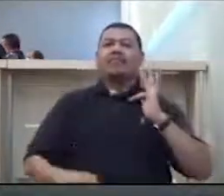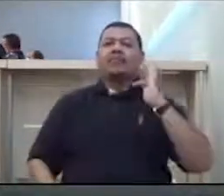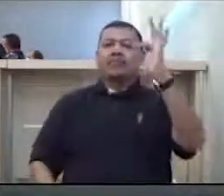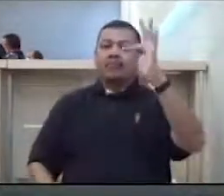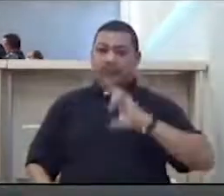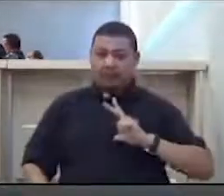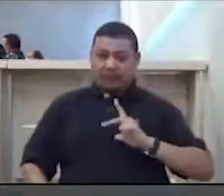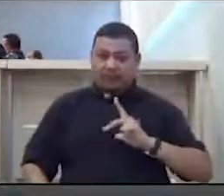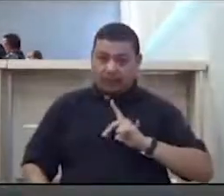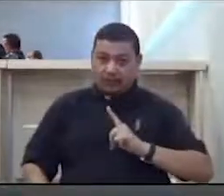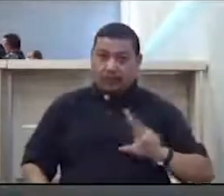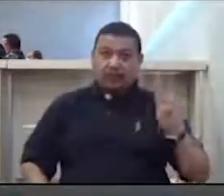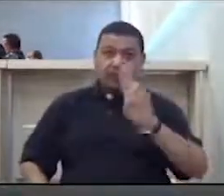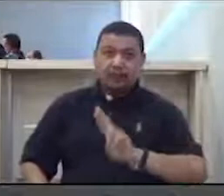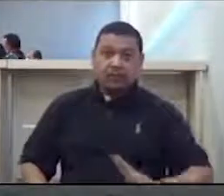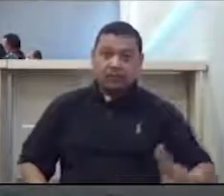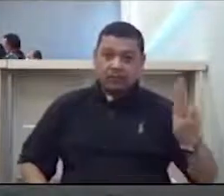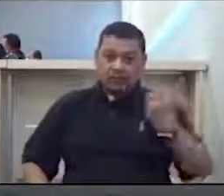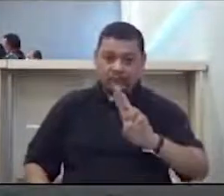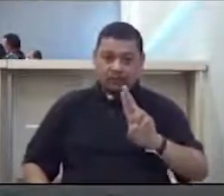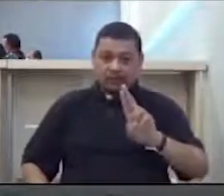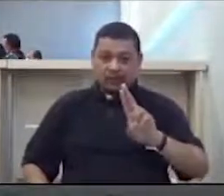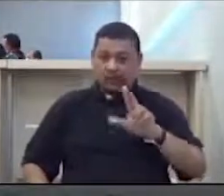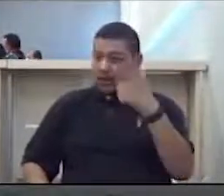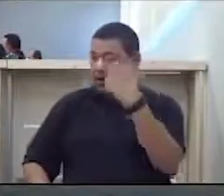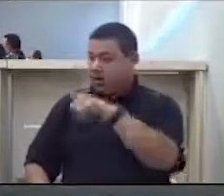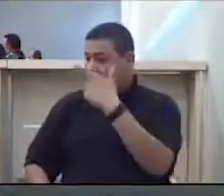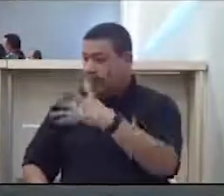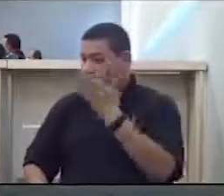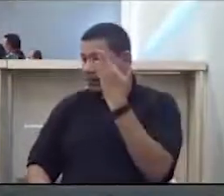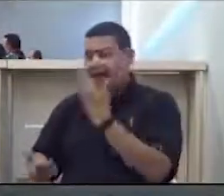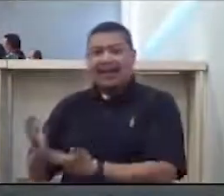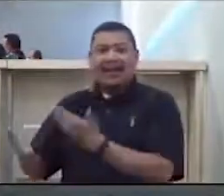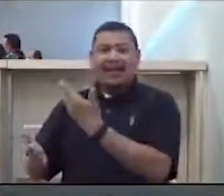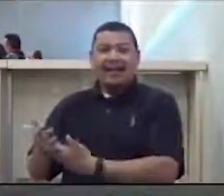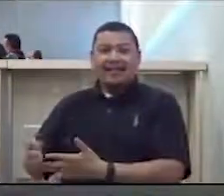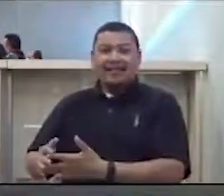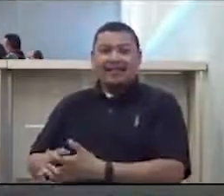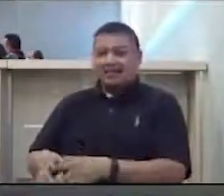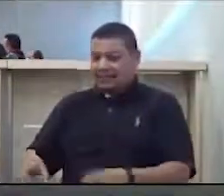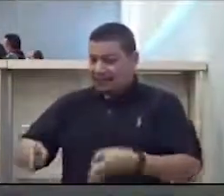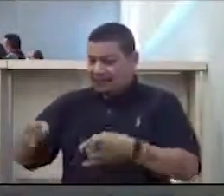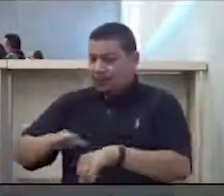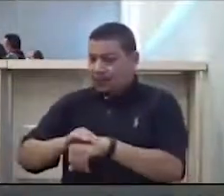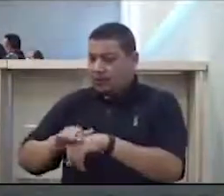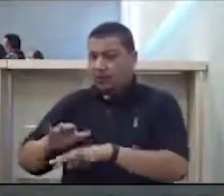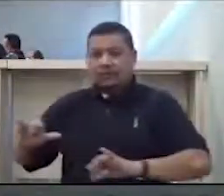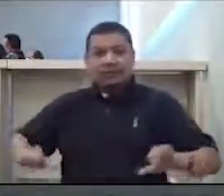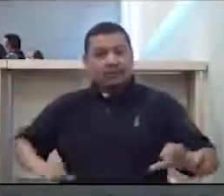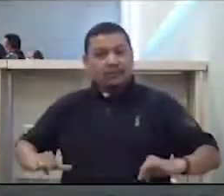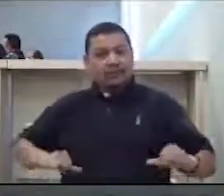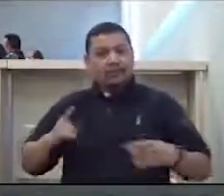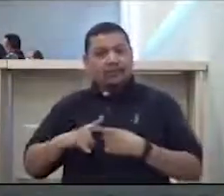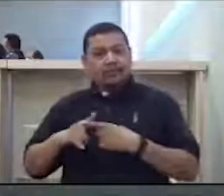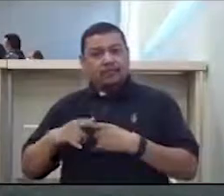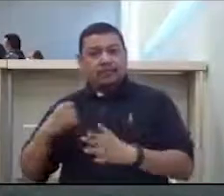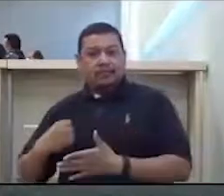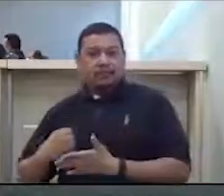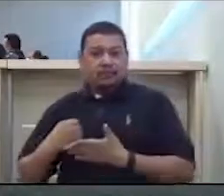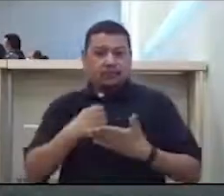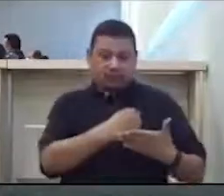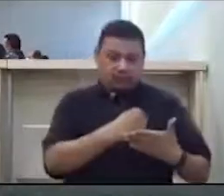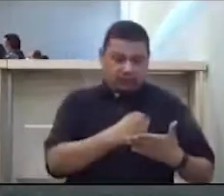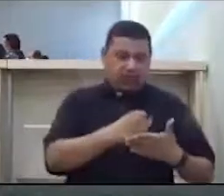usar a desgraça de outra pessoa, caído sobre um leito, para beneficiar a si